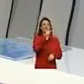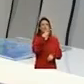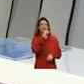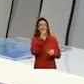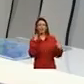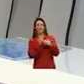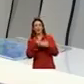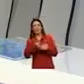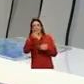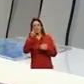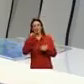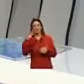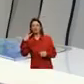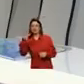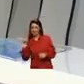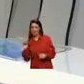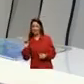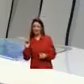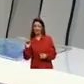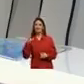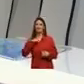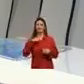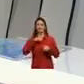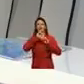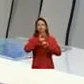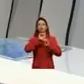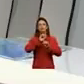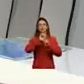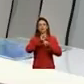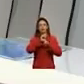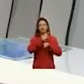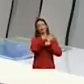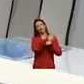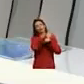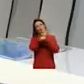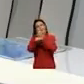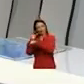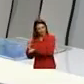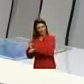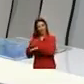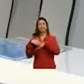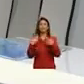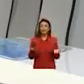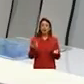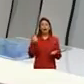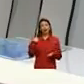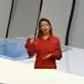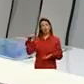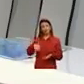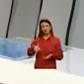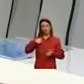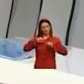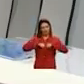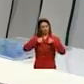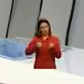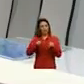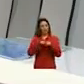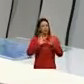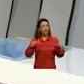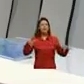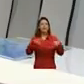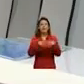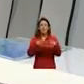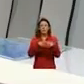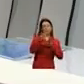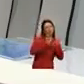aqui, verificando os últimos ajustes, está todo mundo muito empenhado, fazendo com esse trabalho com a qualidade que você, professor e aluno